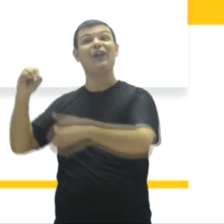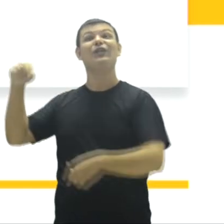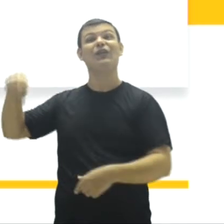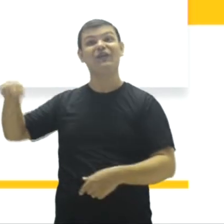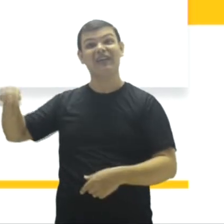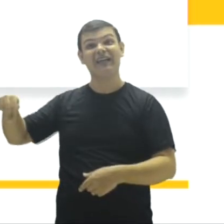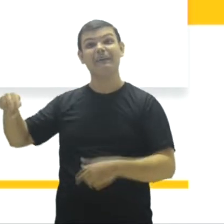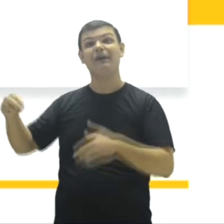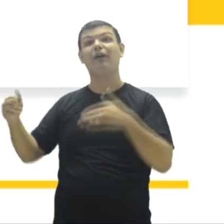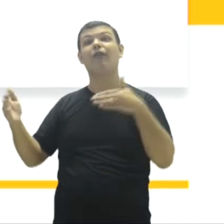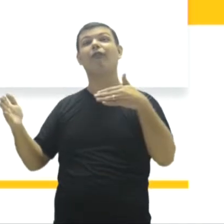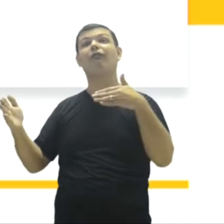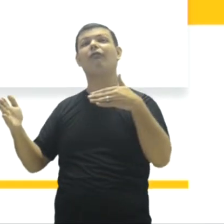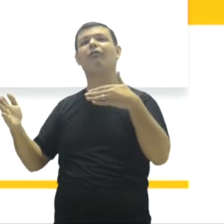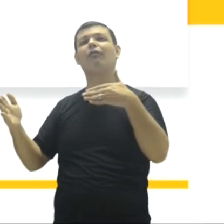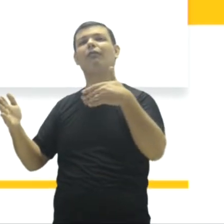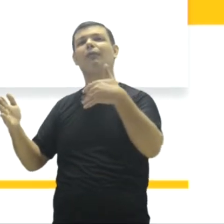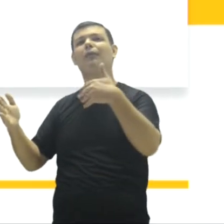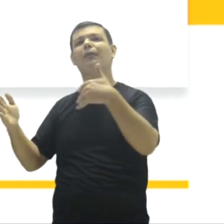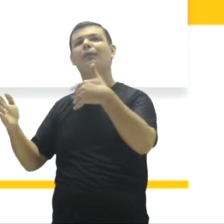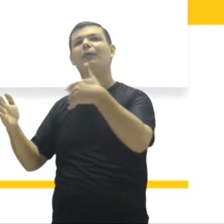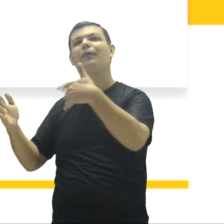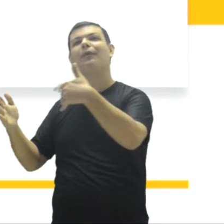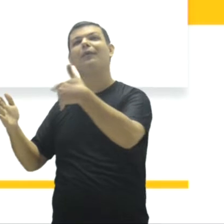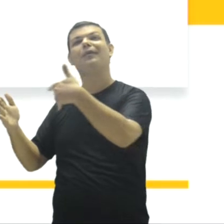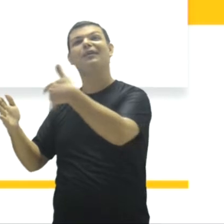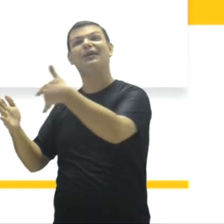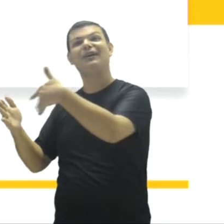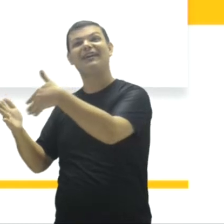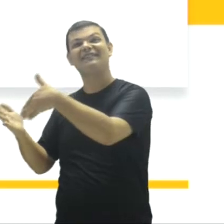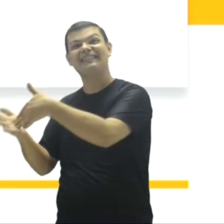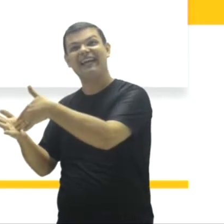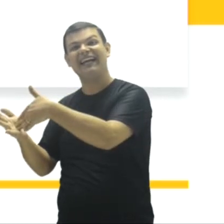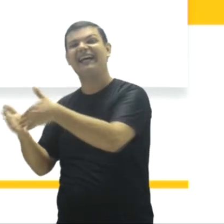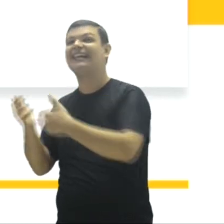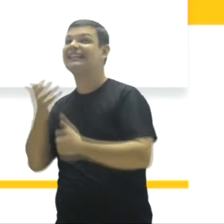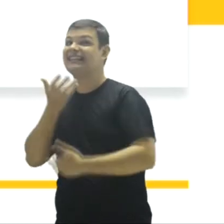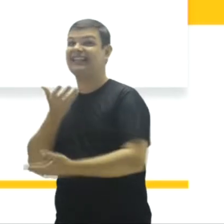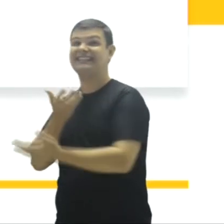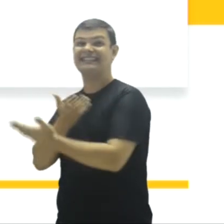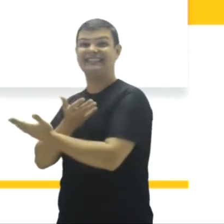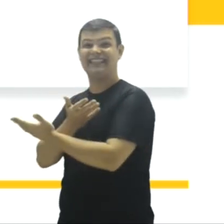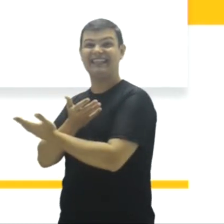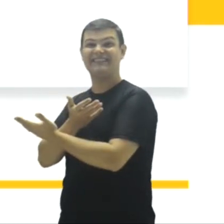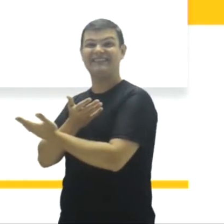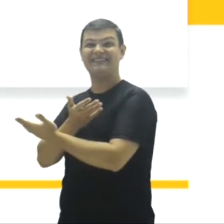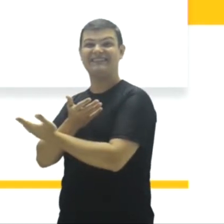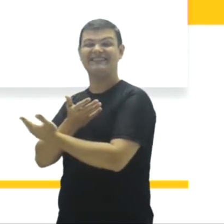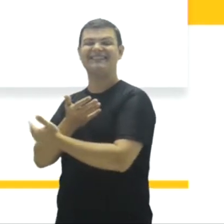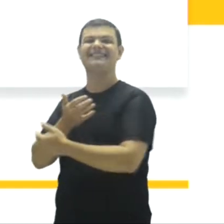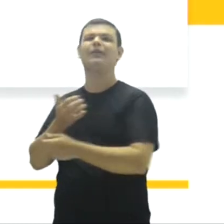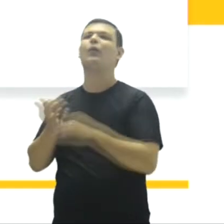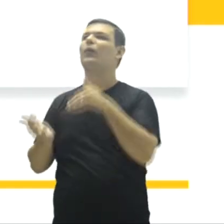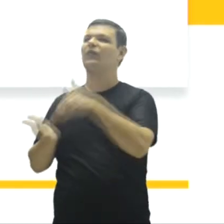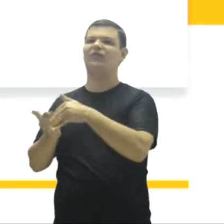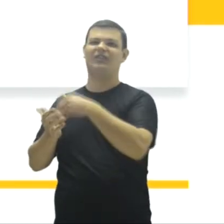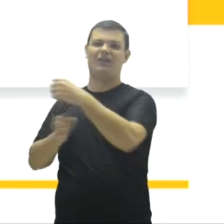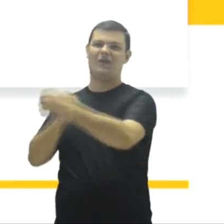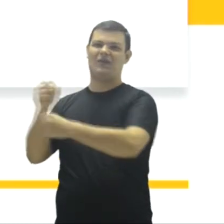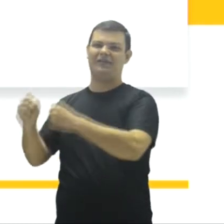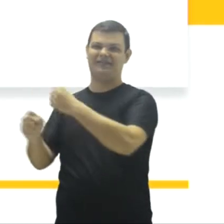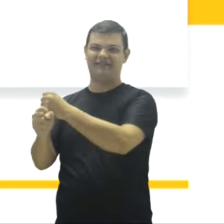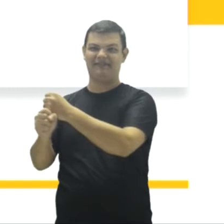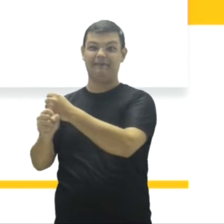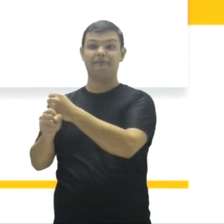novembro, e o ano vai se aproximando do seu término. Quando chega em dezembro, é o último mês do ano.